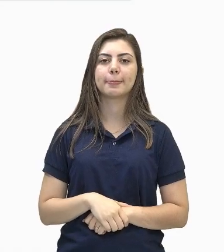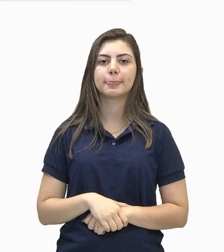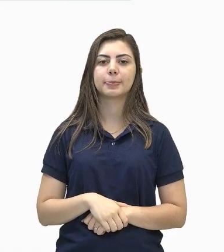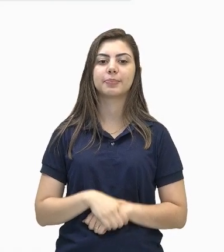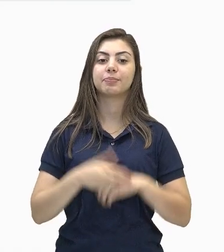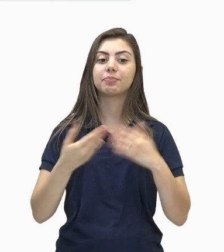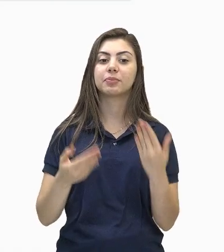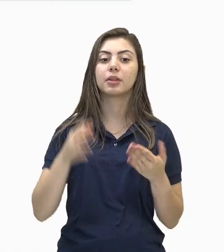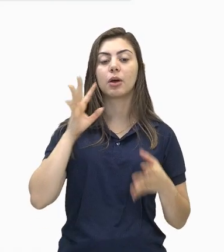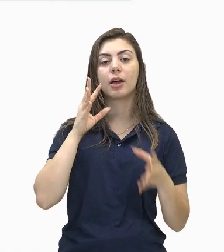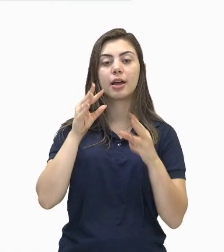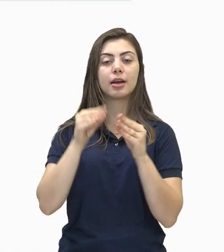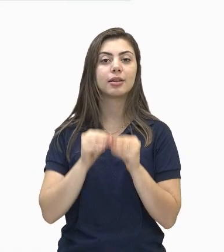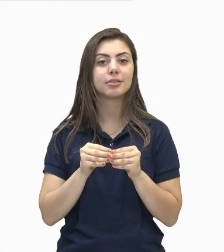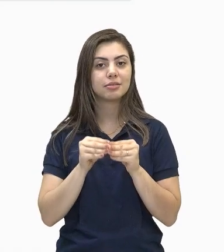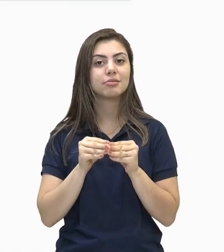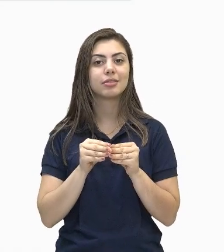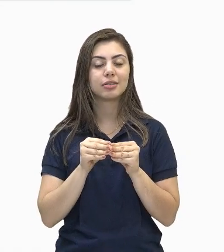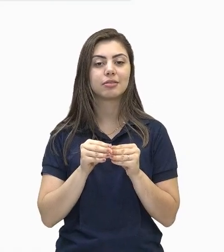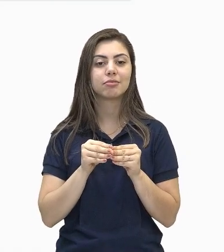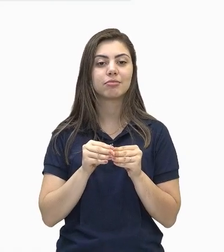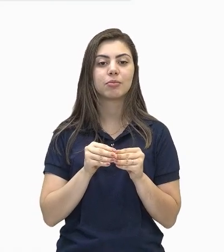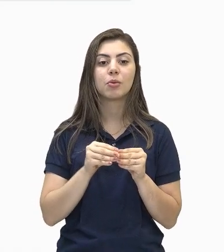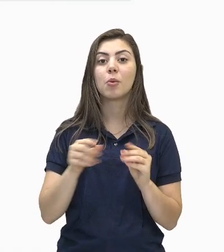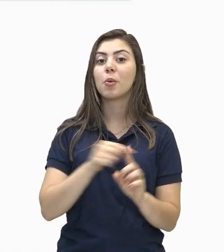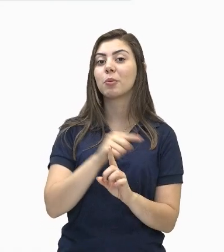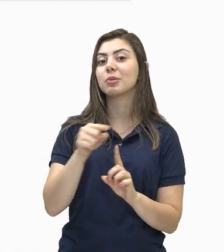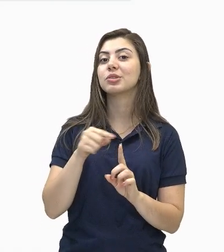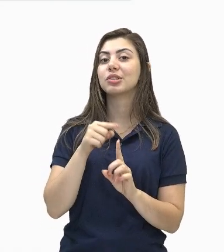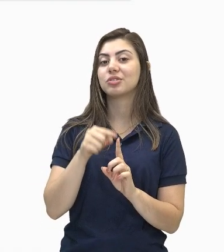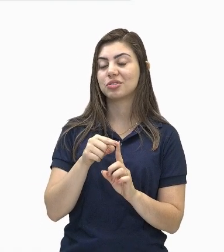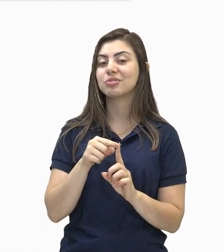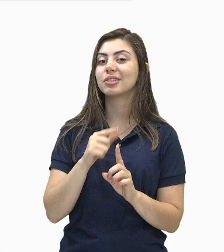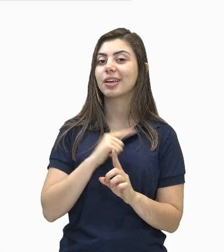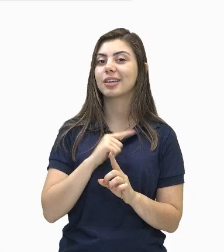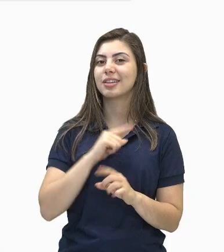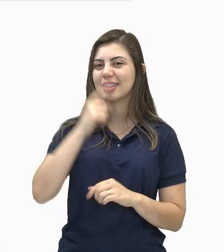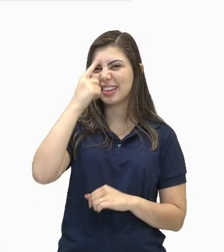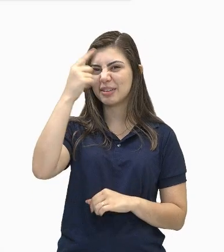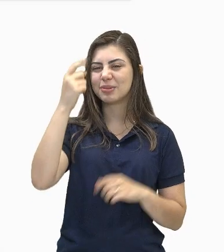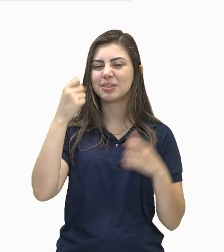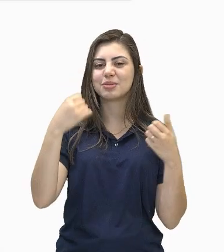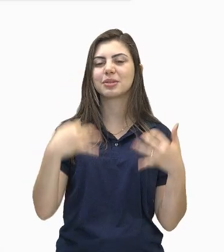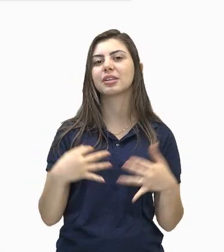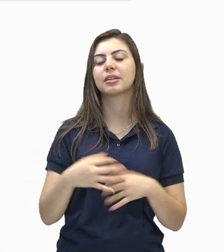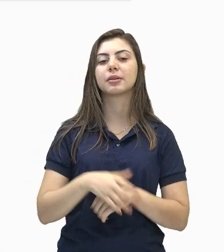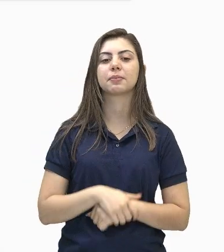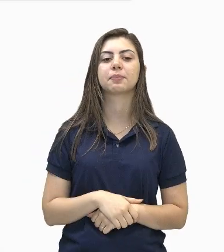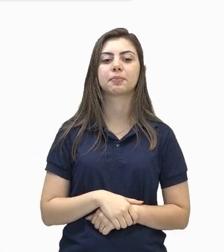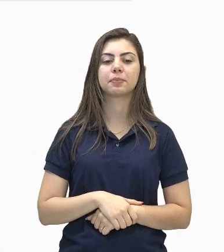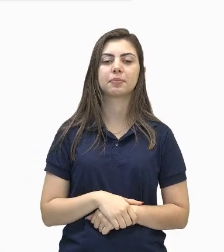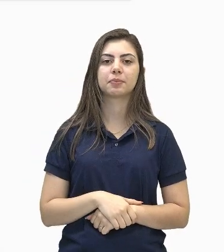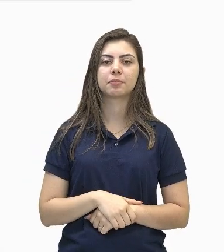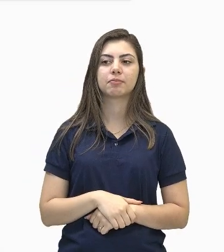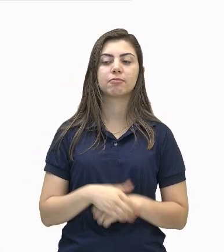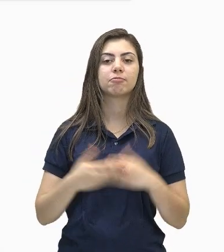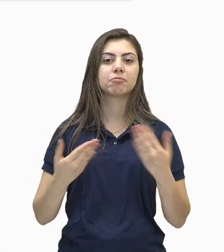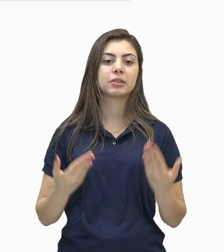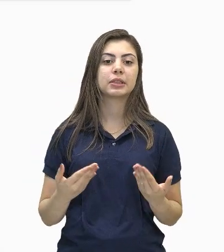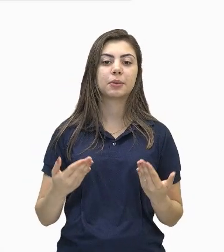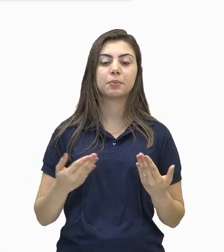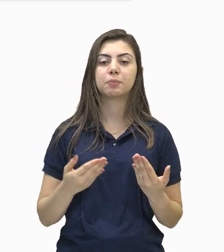ela tem um objetivo, ela tem uma finalidade. Qual era, então, a finalidade